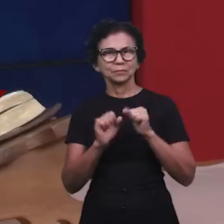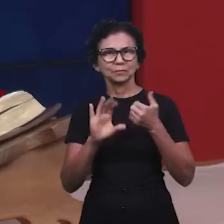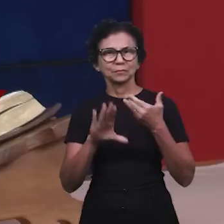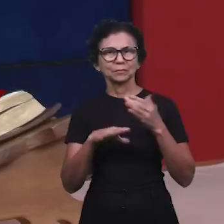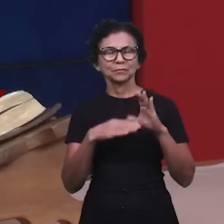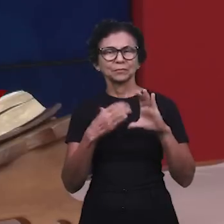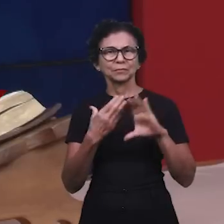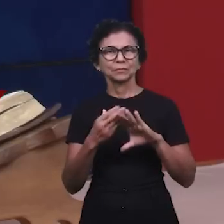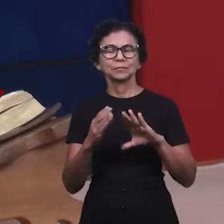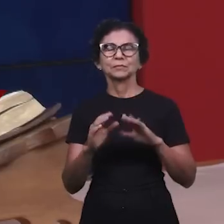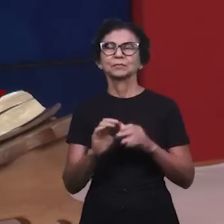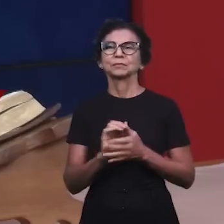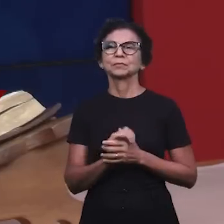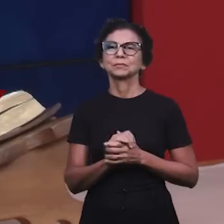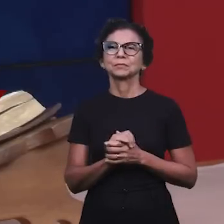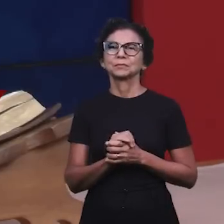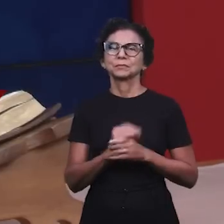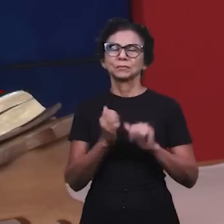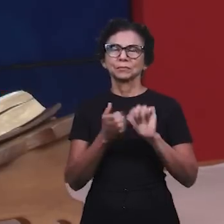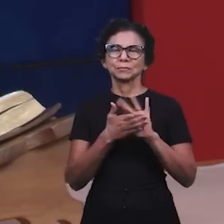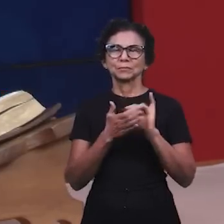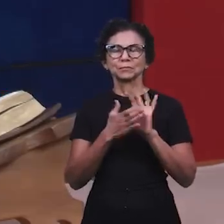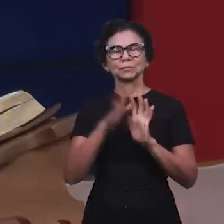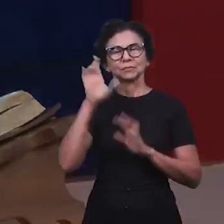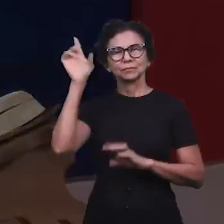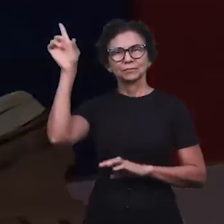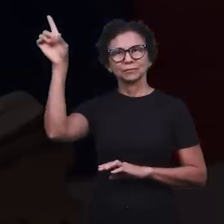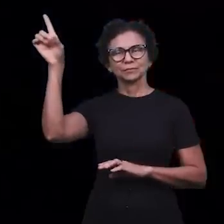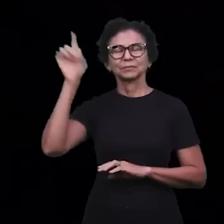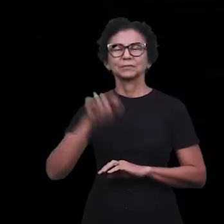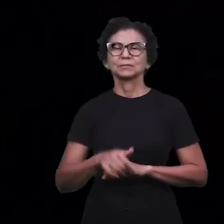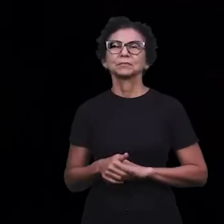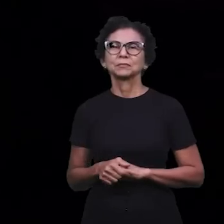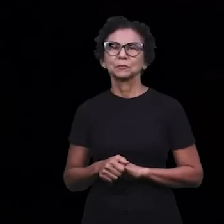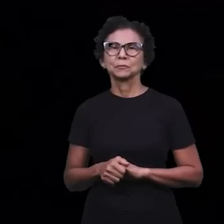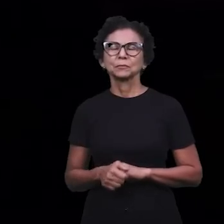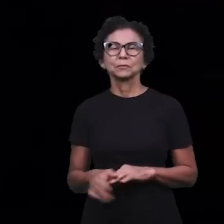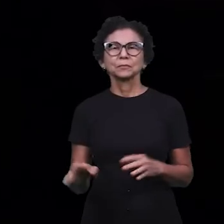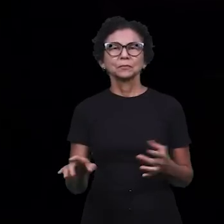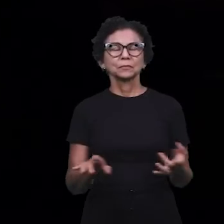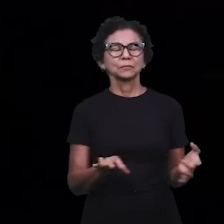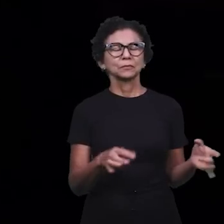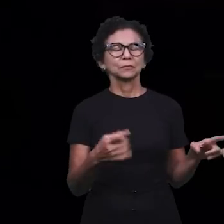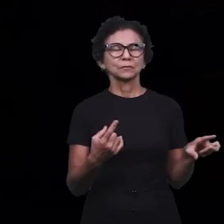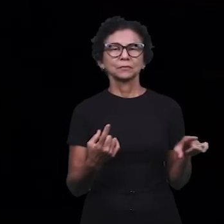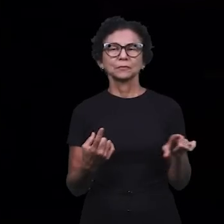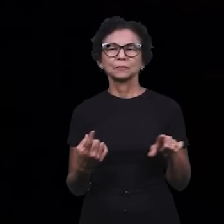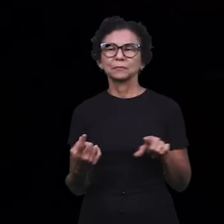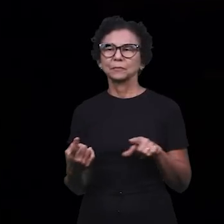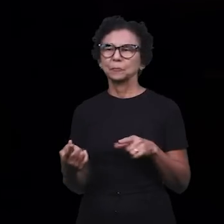de glorificação, de louvor ao nosso Deus. Como é forte